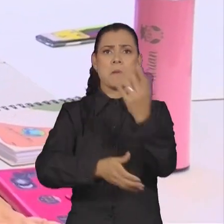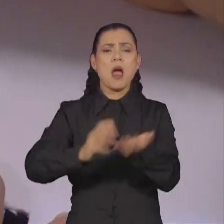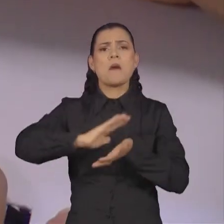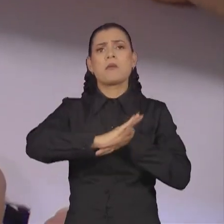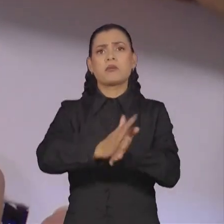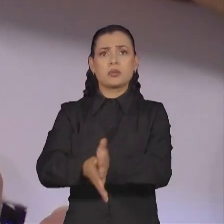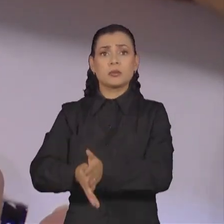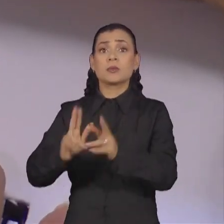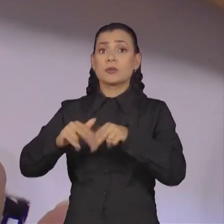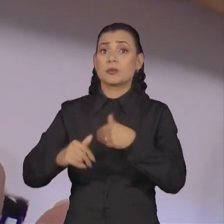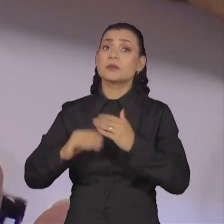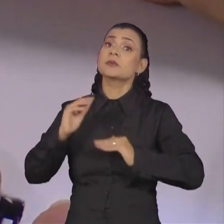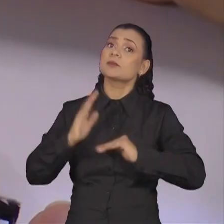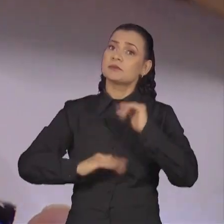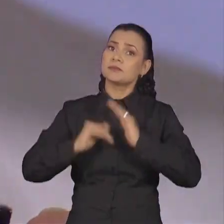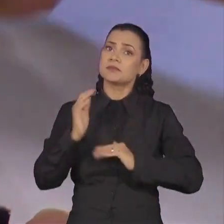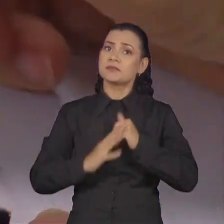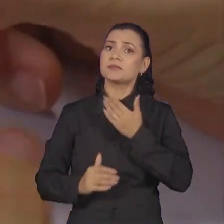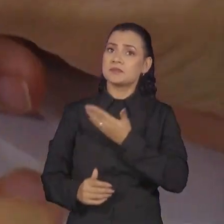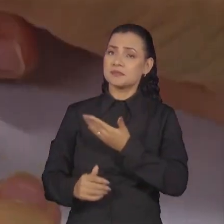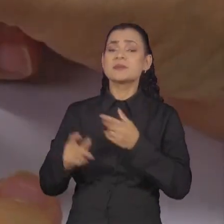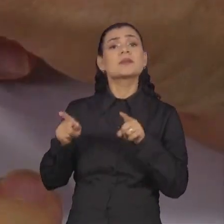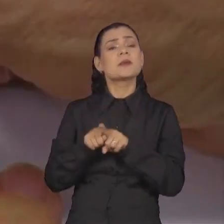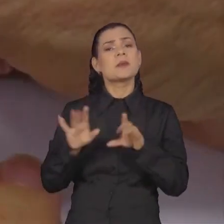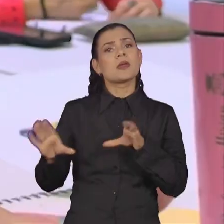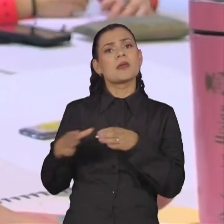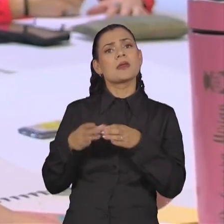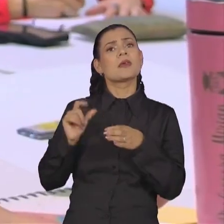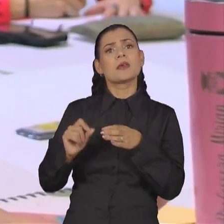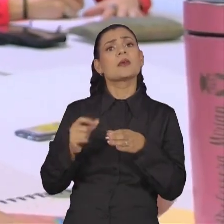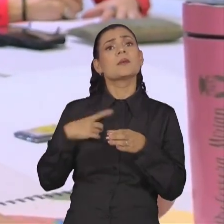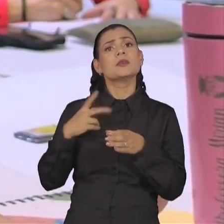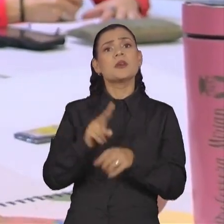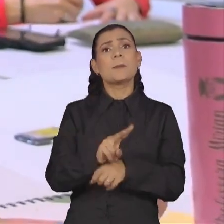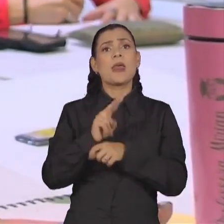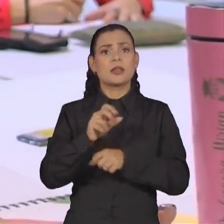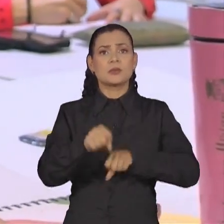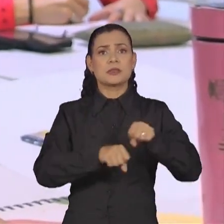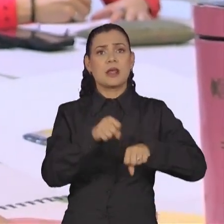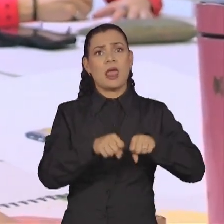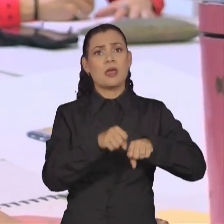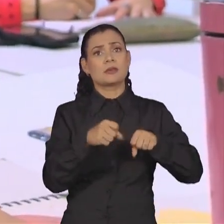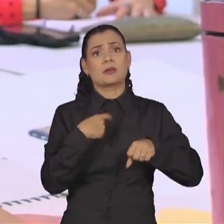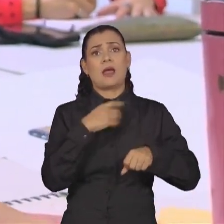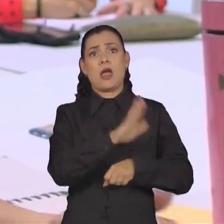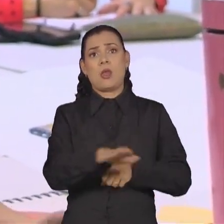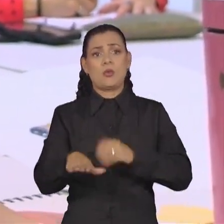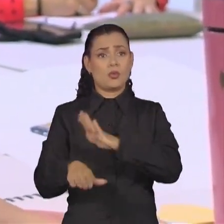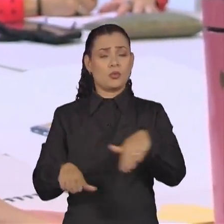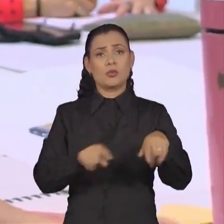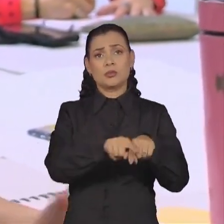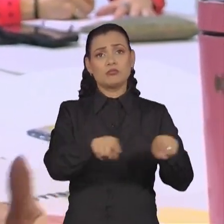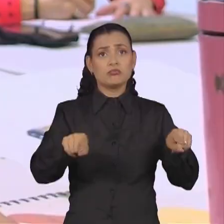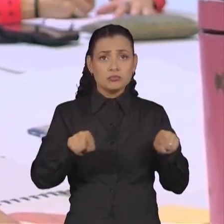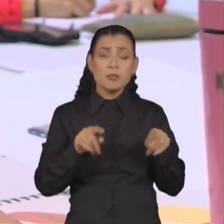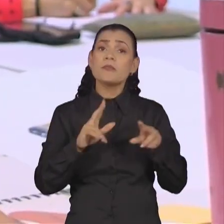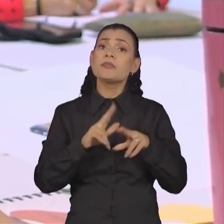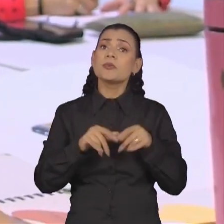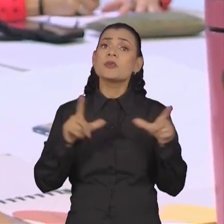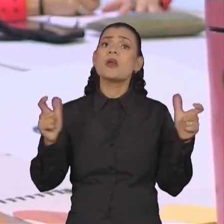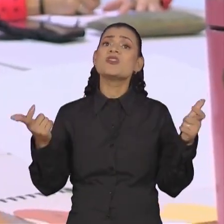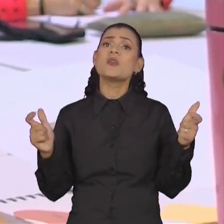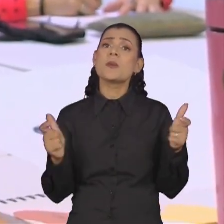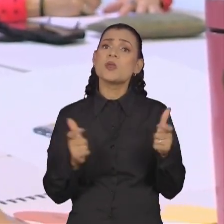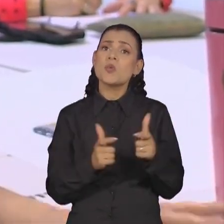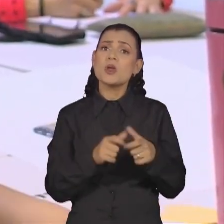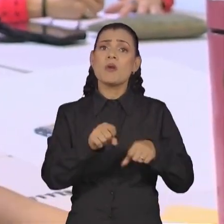bicicletário e aí o Grêmio Estudantil ele fazia os empréstimos para os alunos. E aí deu uma decaída,